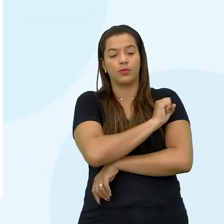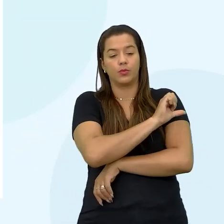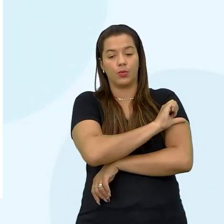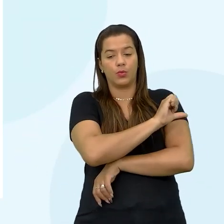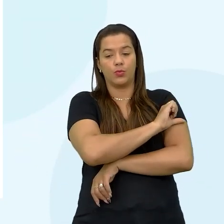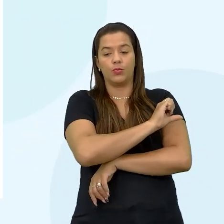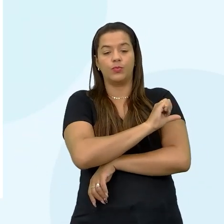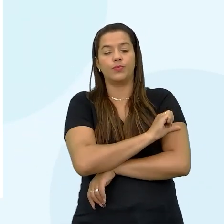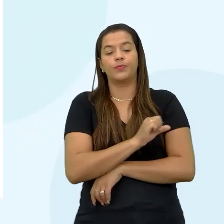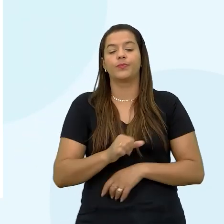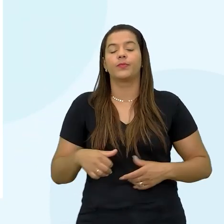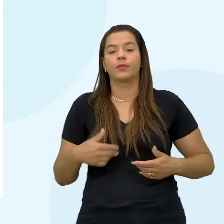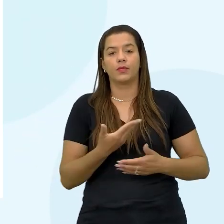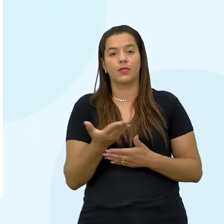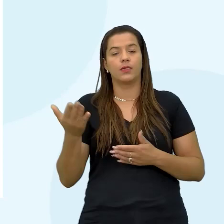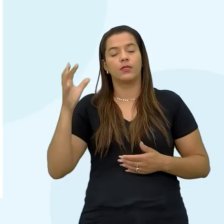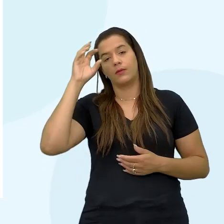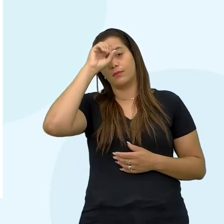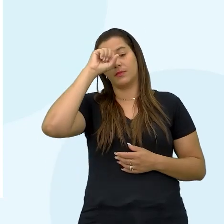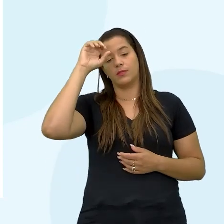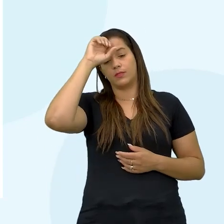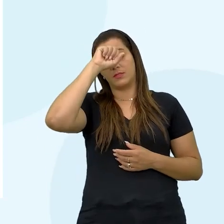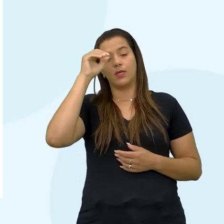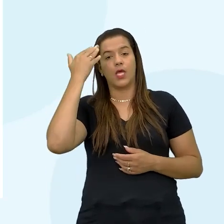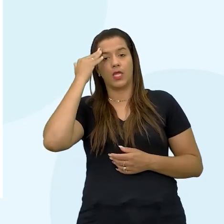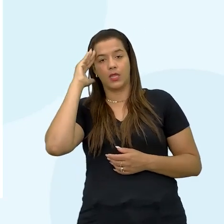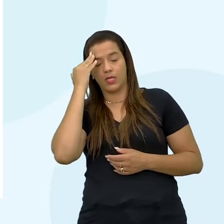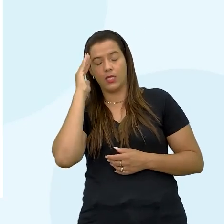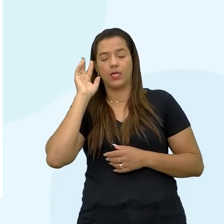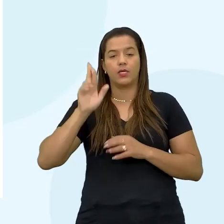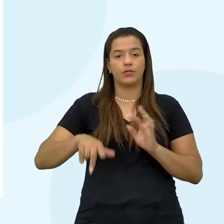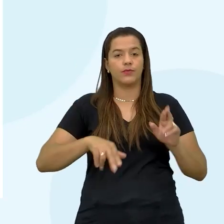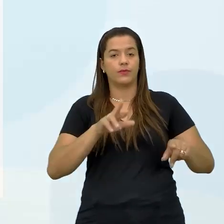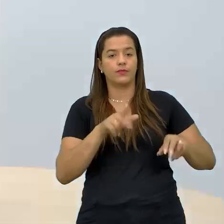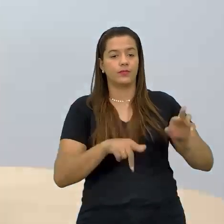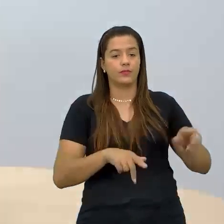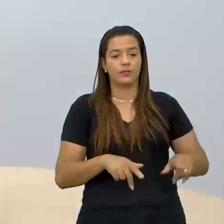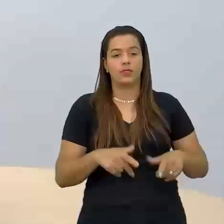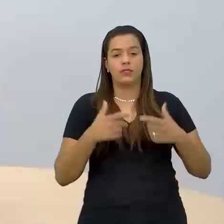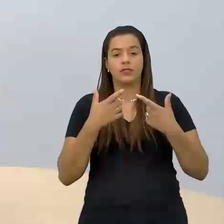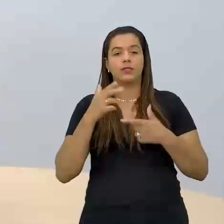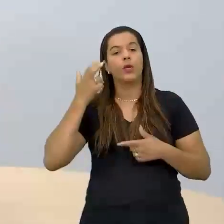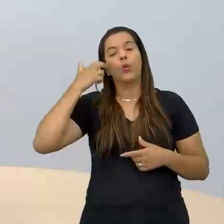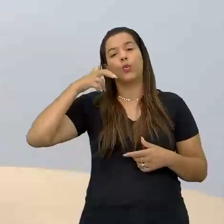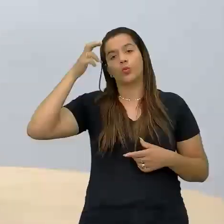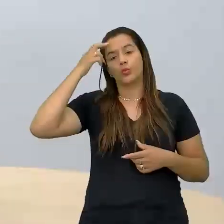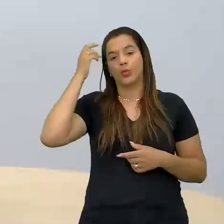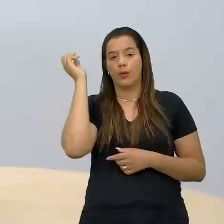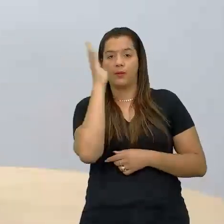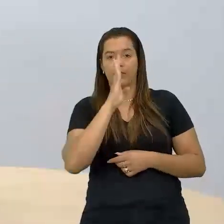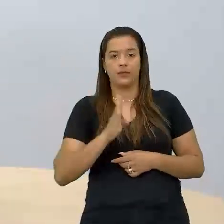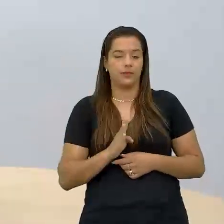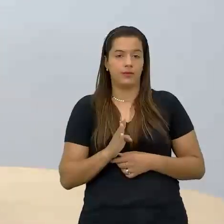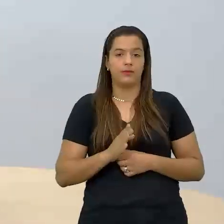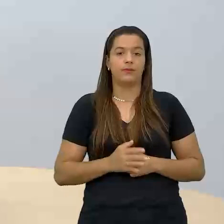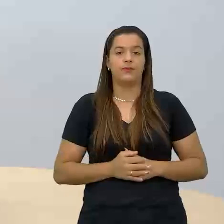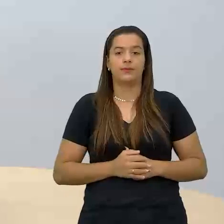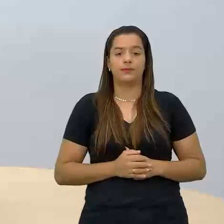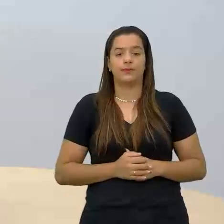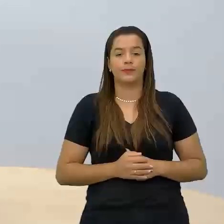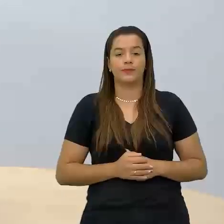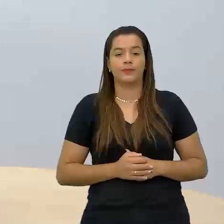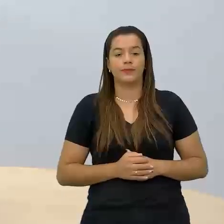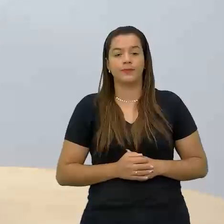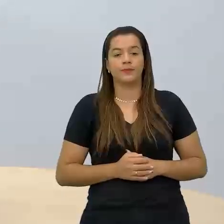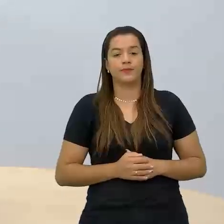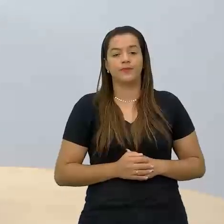práticas de linguagem como forma de valorização e compreensão da diversidade cultural brasileira.